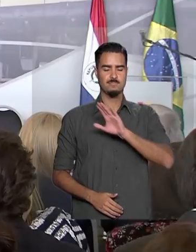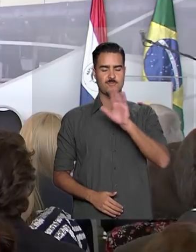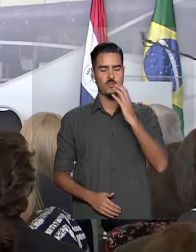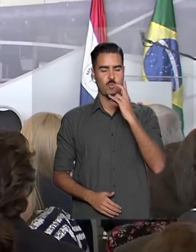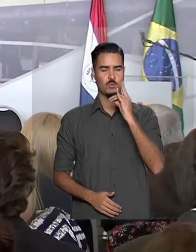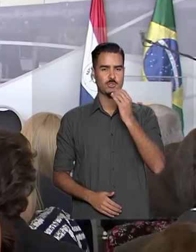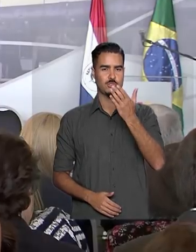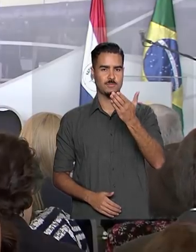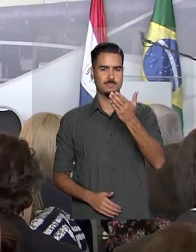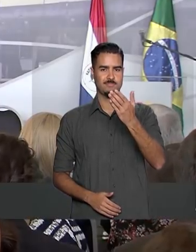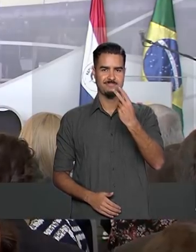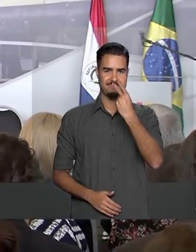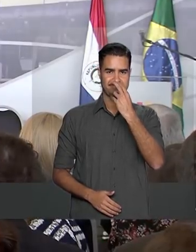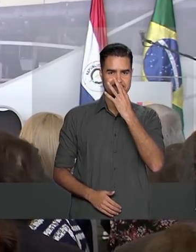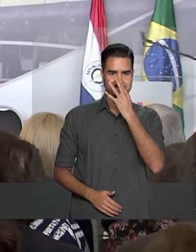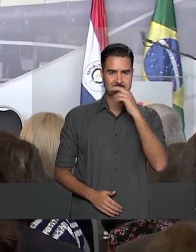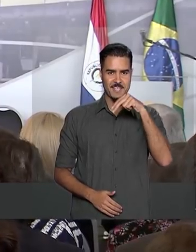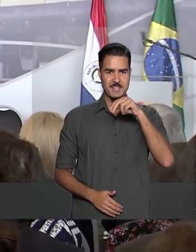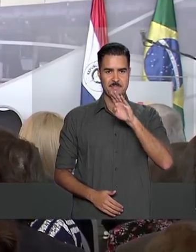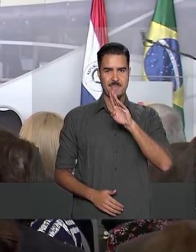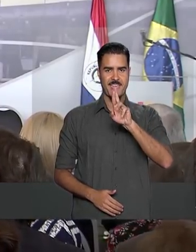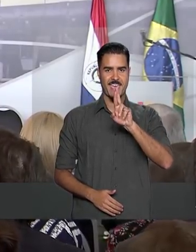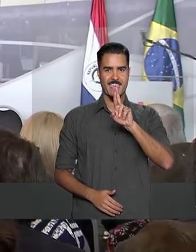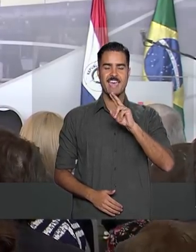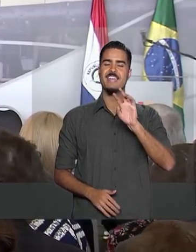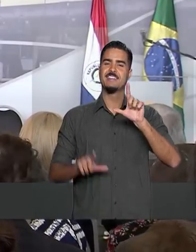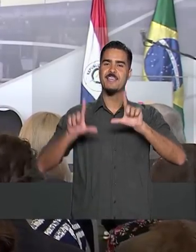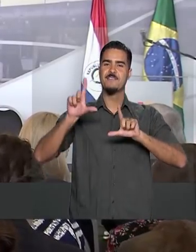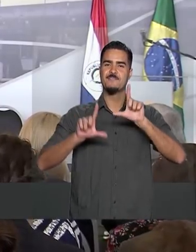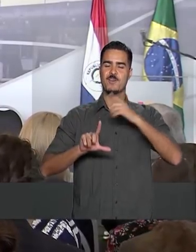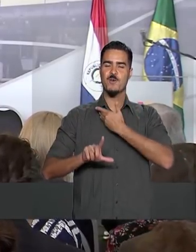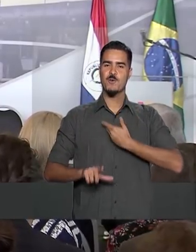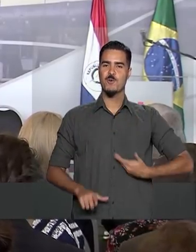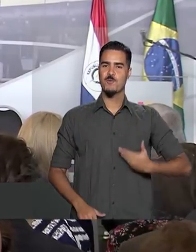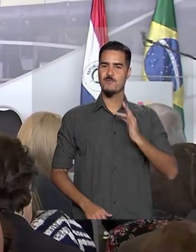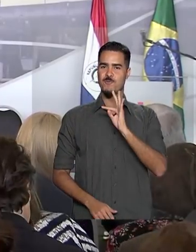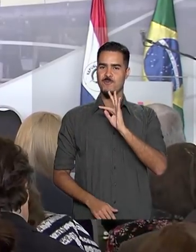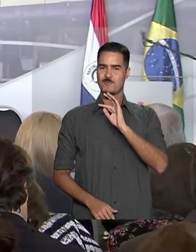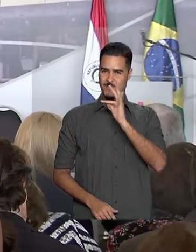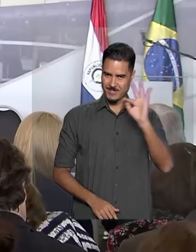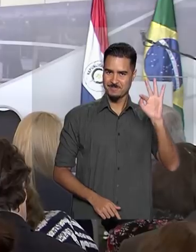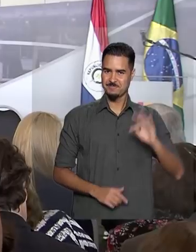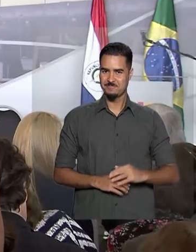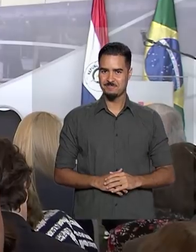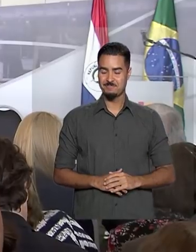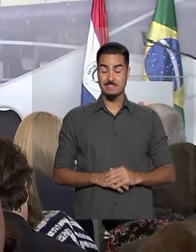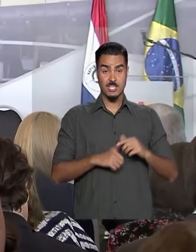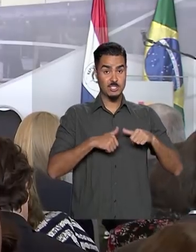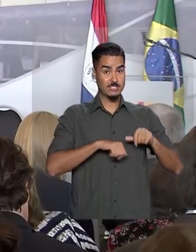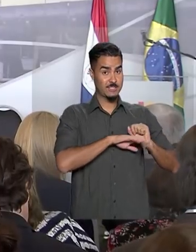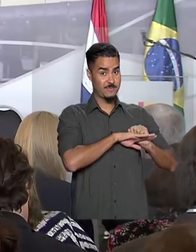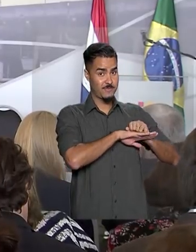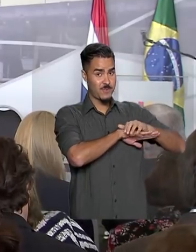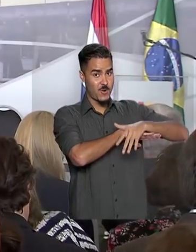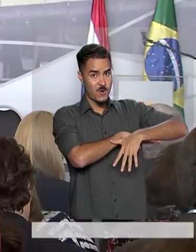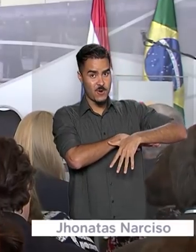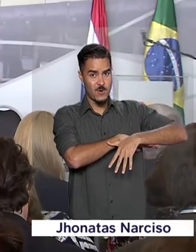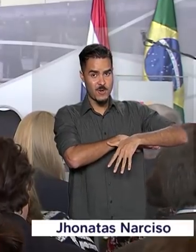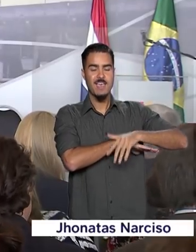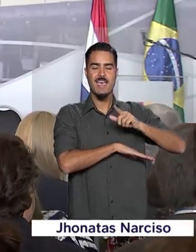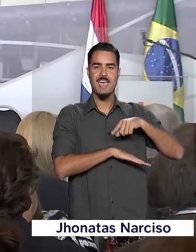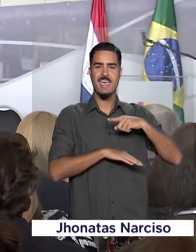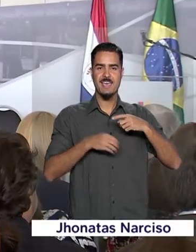Olá, bom dia para você que acompanha a NBR, a TV do Governo Federal. Eu estou em Foz do Iguaçu, no Paraná, tríplice